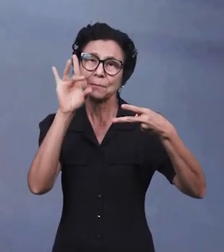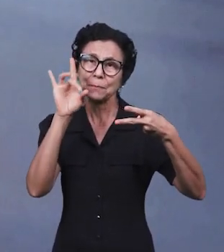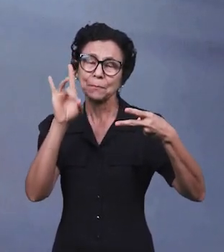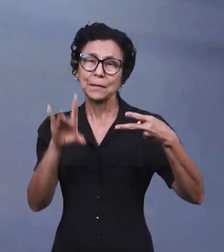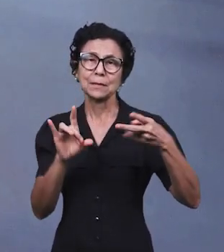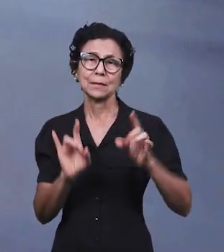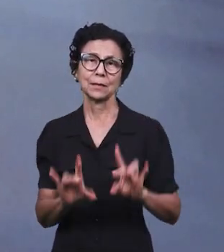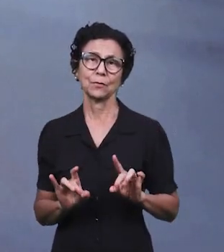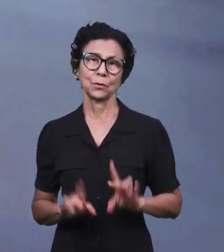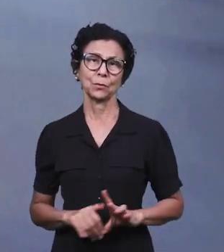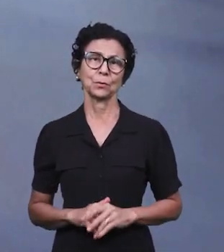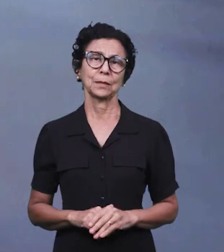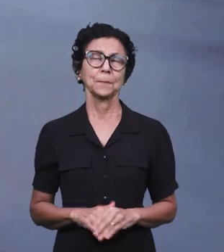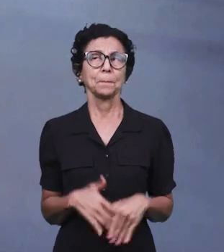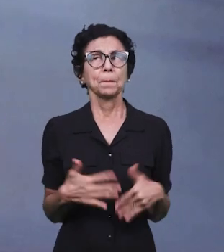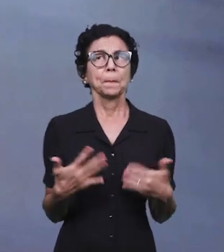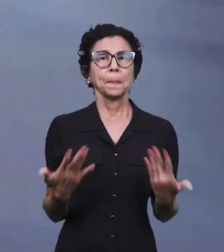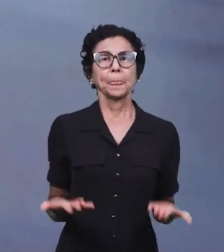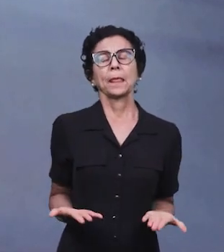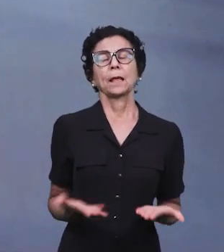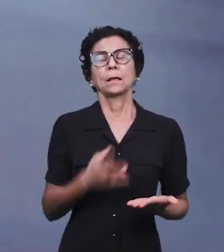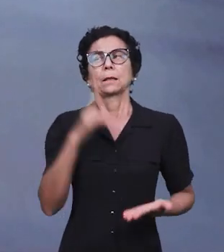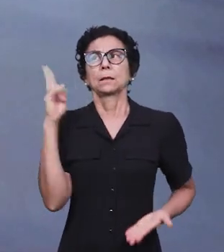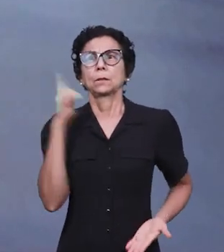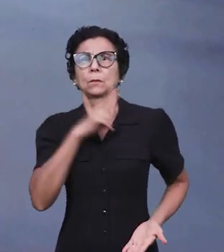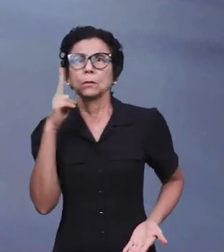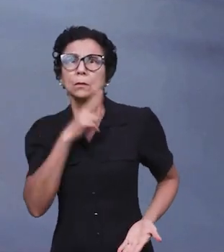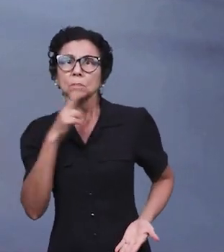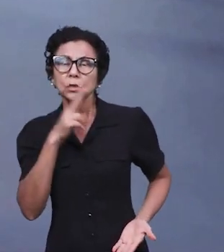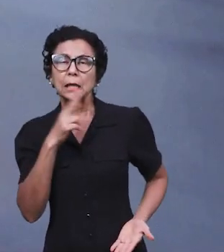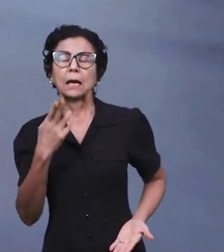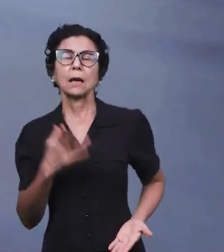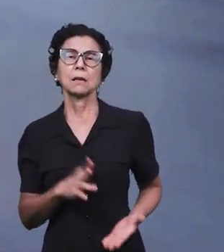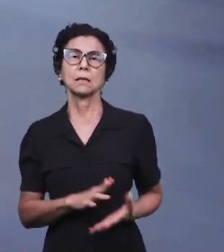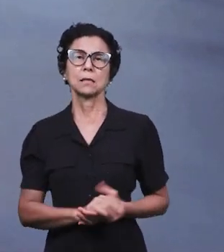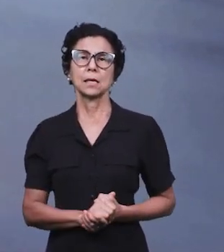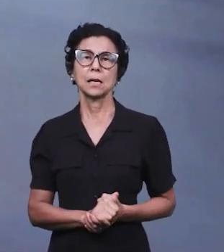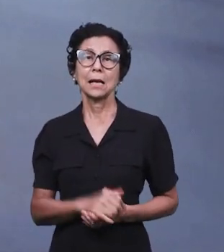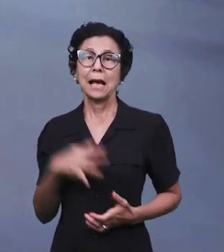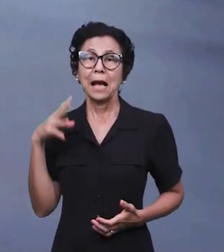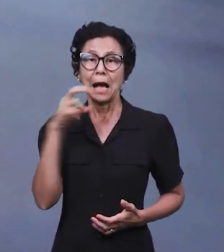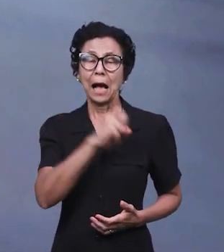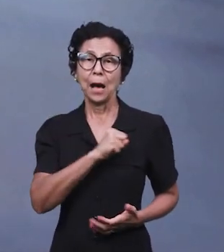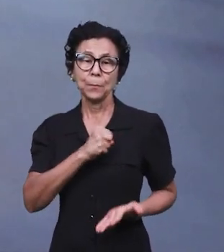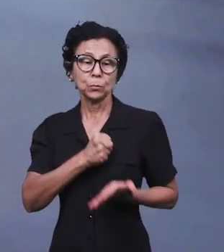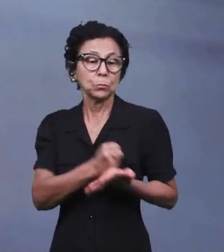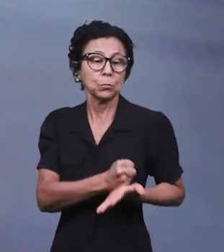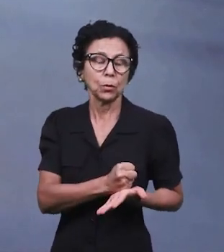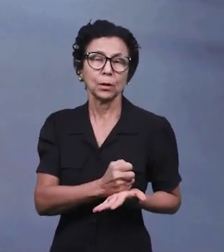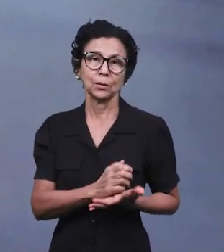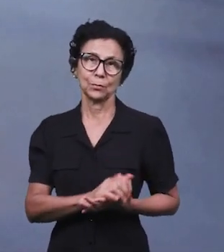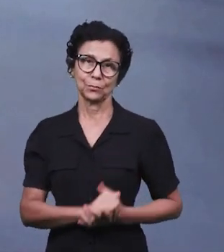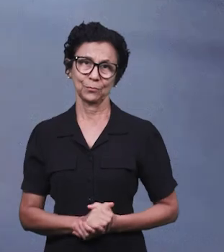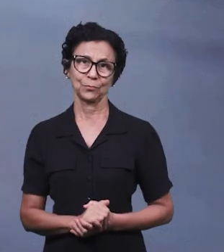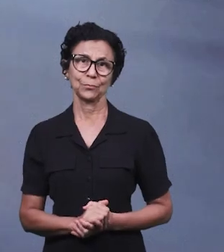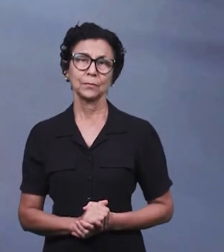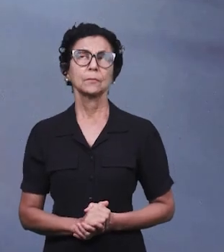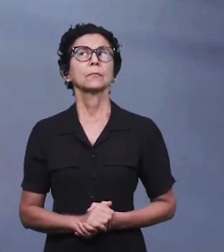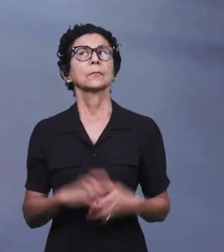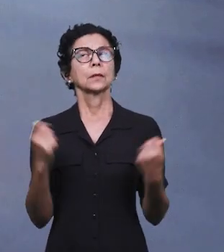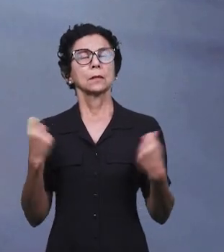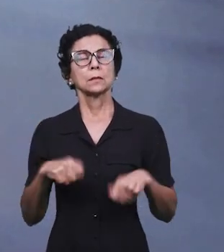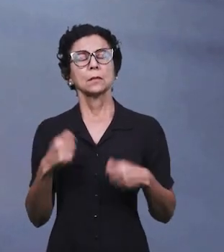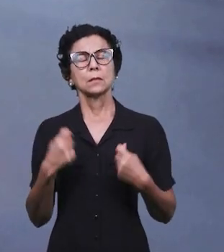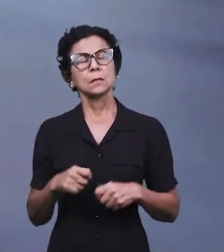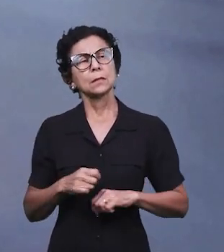Porque quando nós falamos de emergência, quando nós falamos de primeiros socorros, é interessante você ter o conhecimento